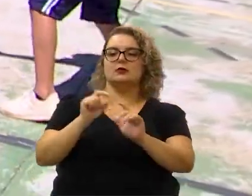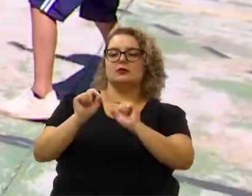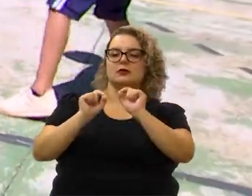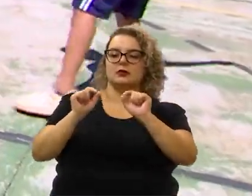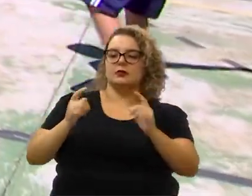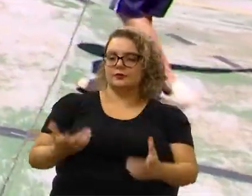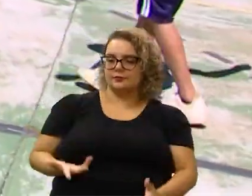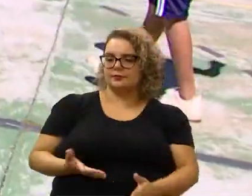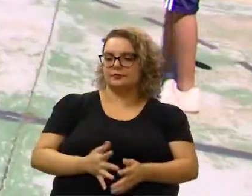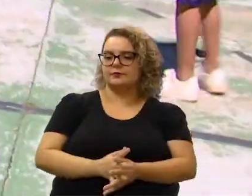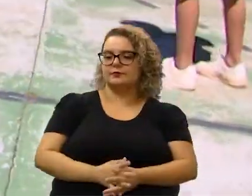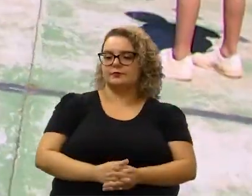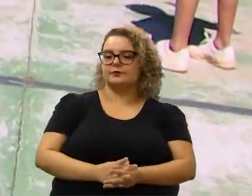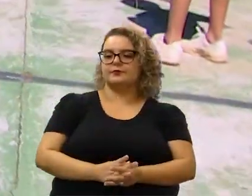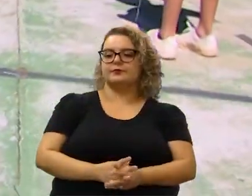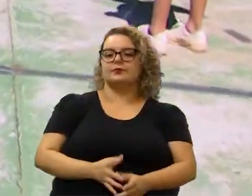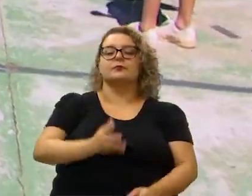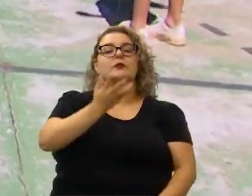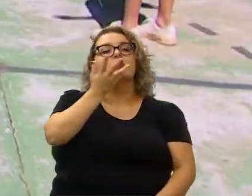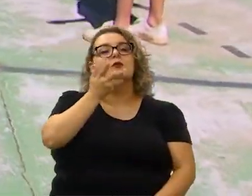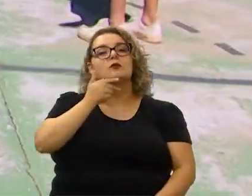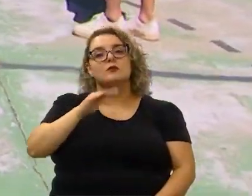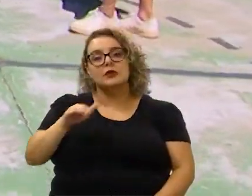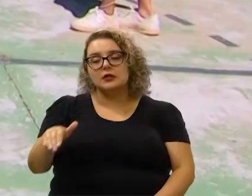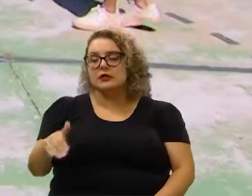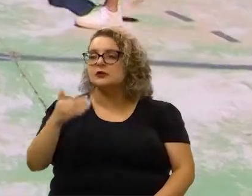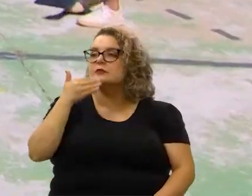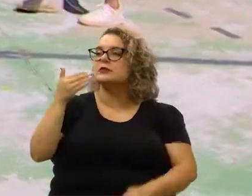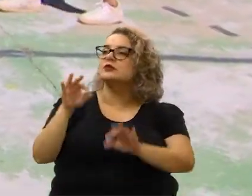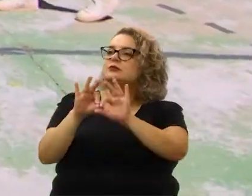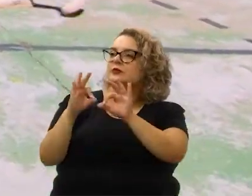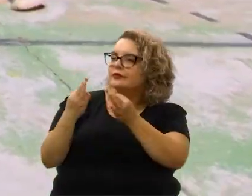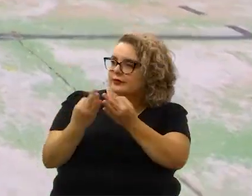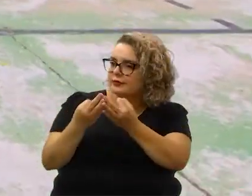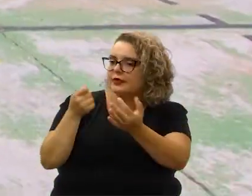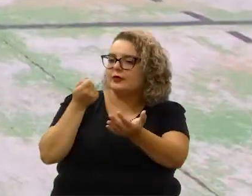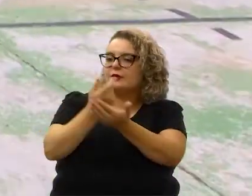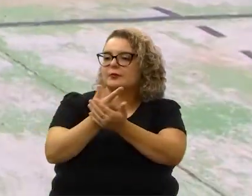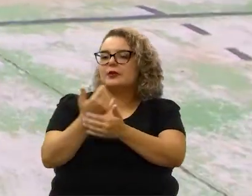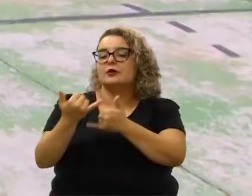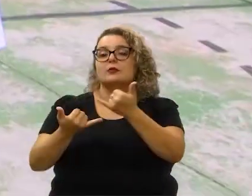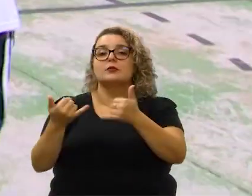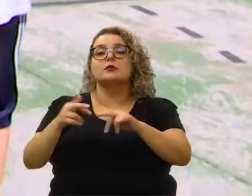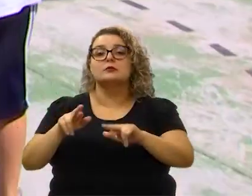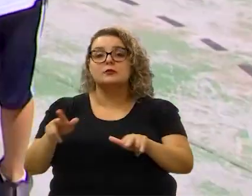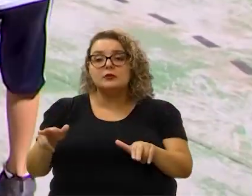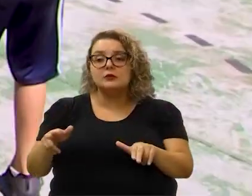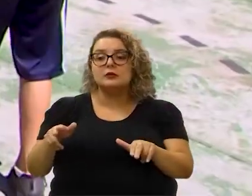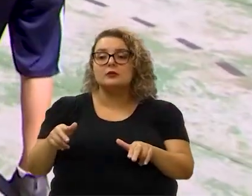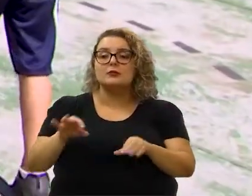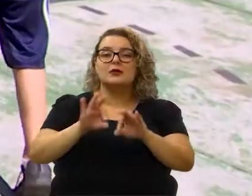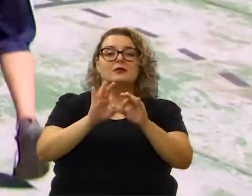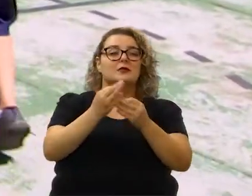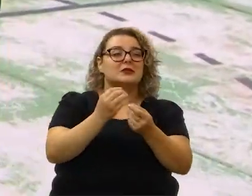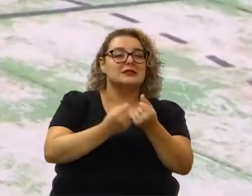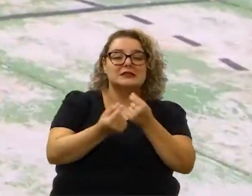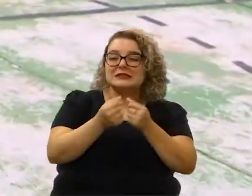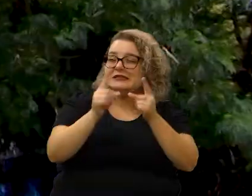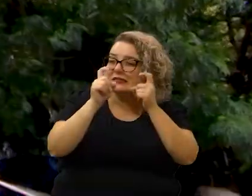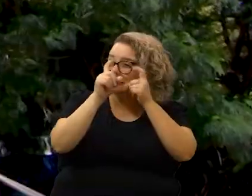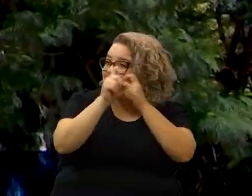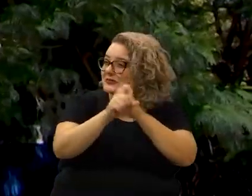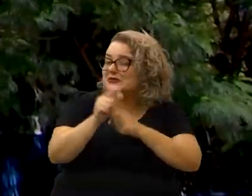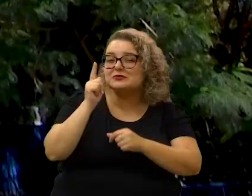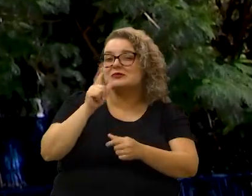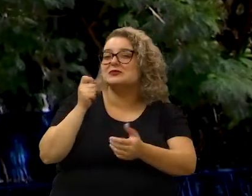cenário: uma criança pede para a família para comprar um brinquedo, mas a família está com um orçamento apertado, está com